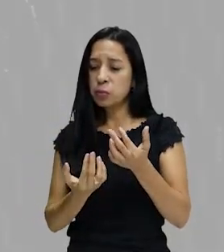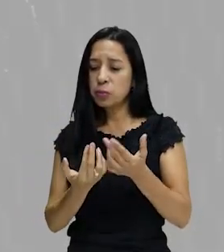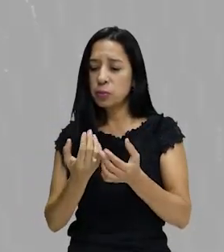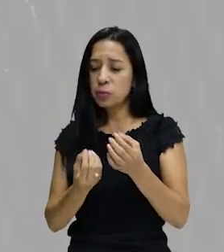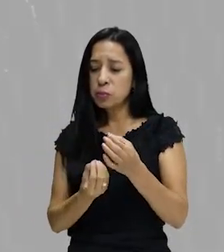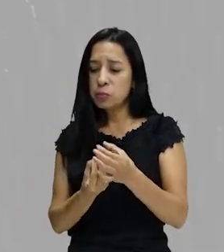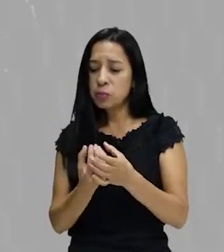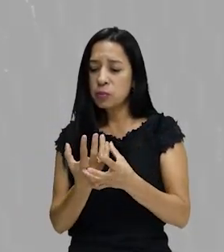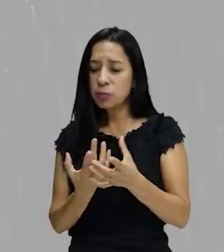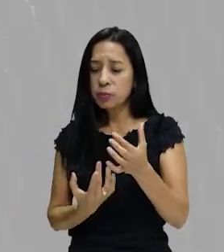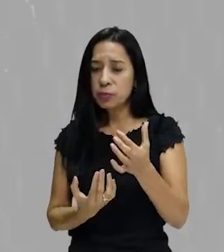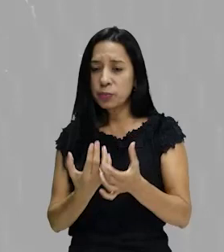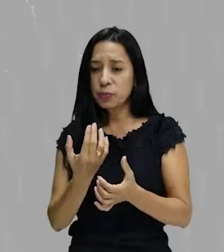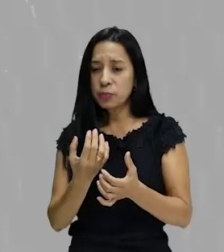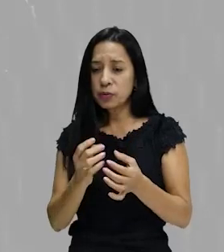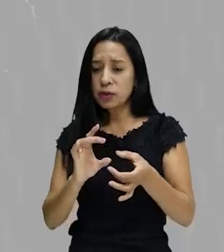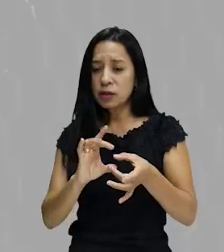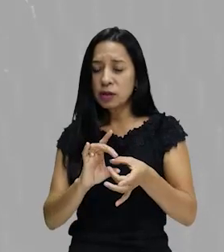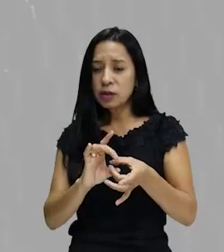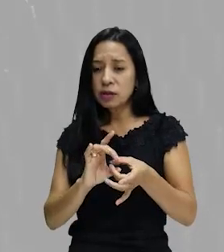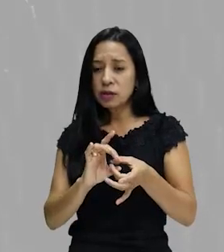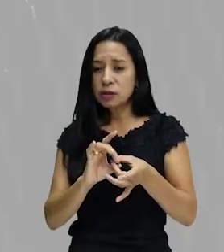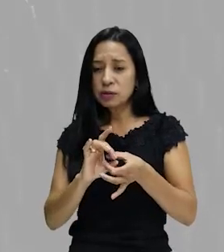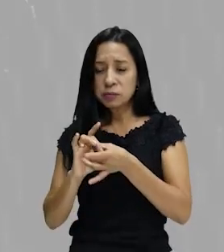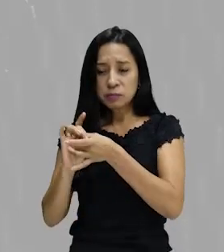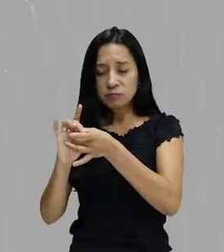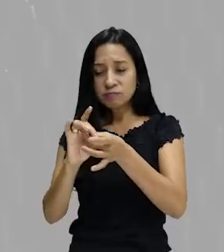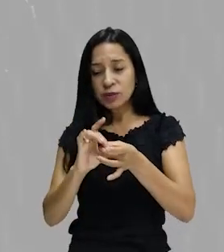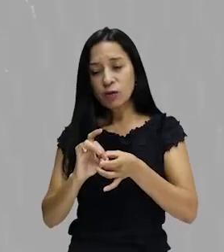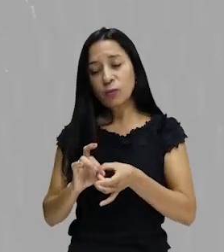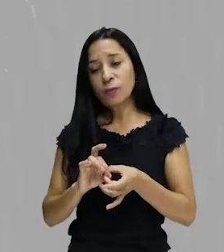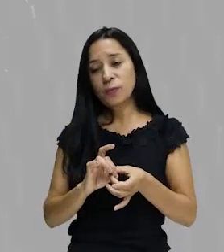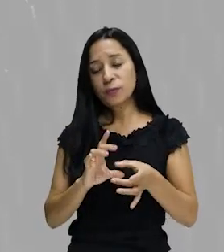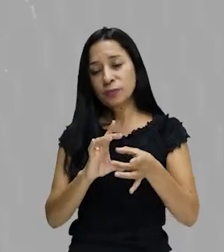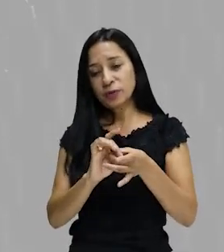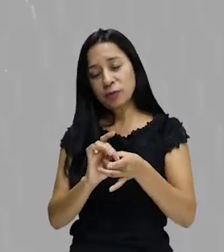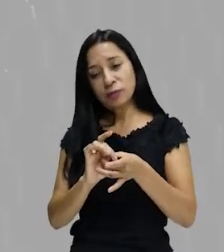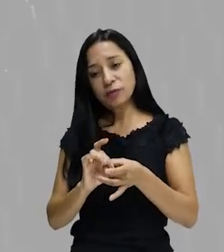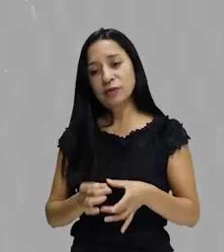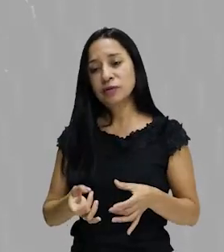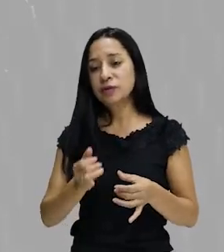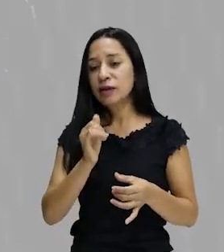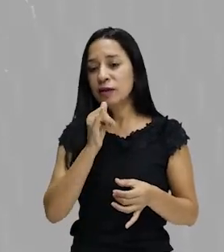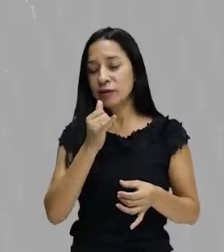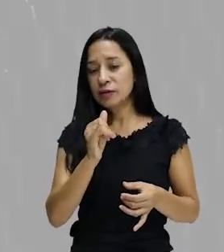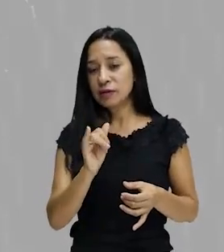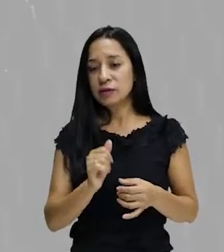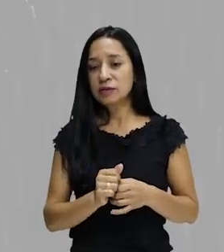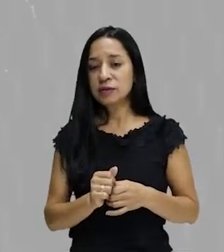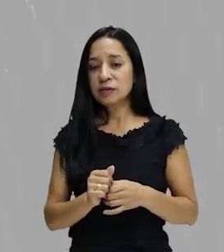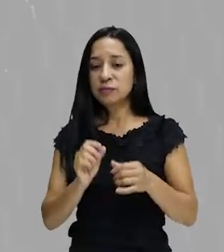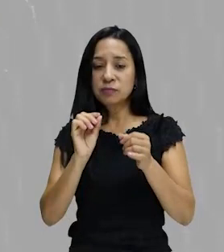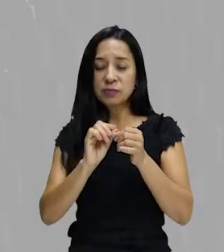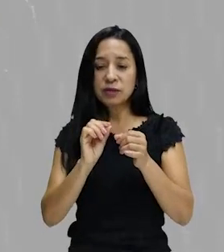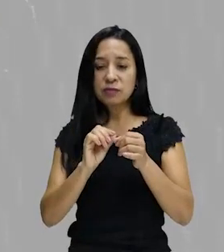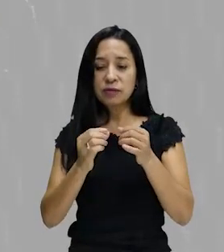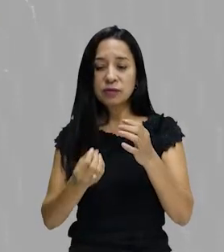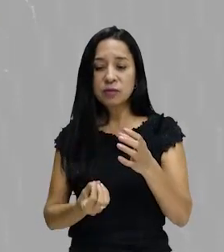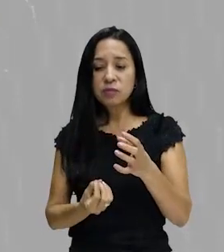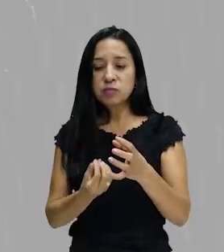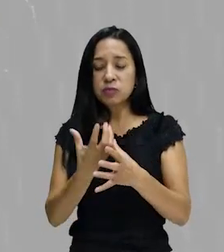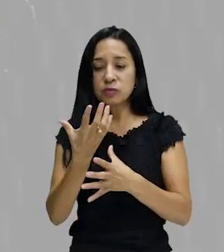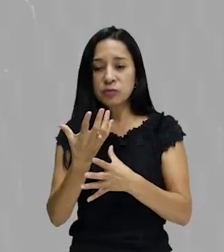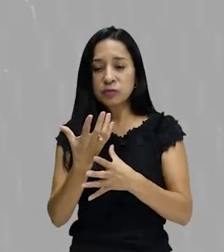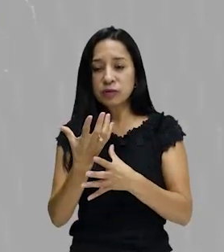da corrente elétrica. Esse conjunto gera essa explosão, ok? E essa explosão dentro do motor vai